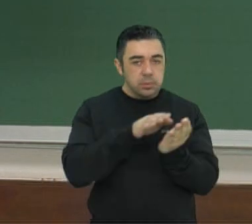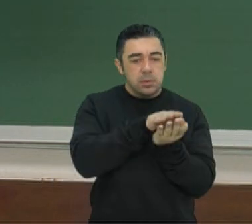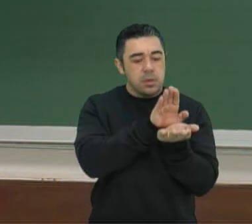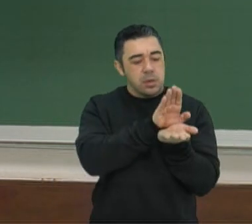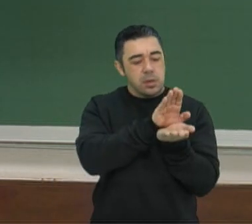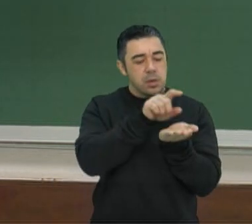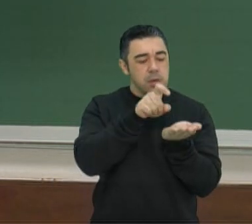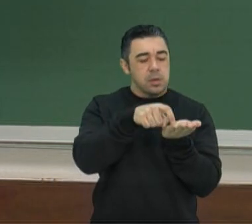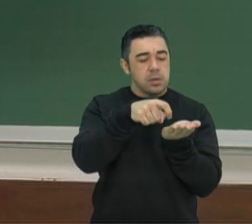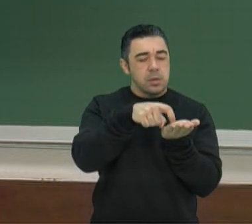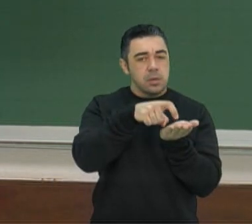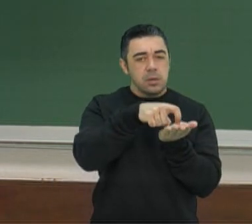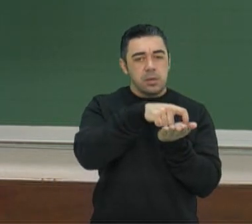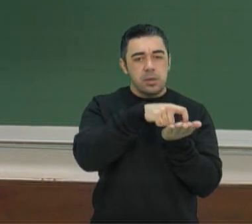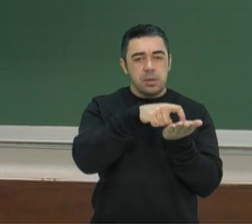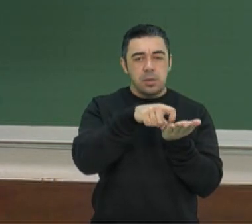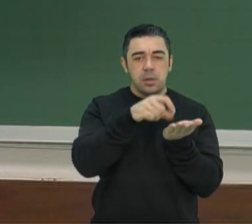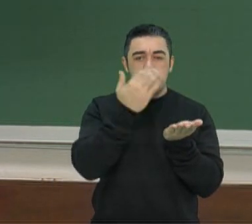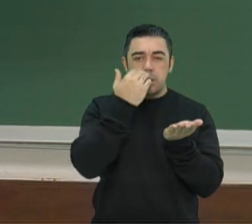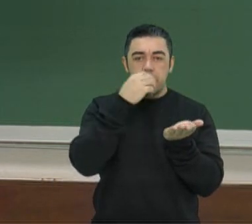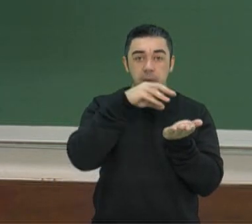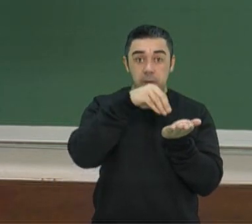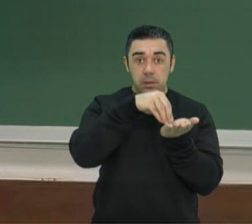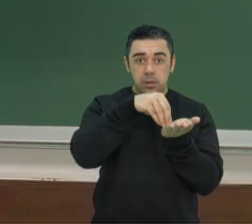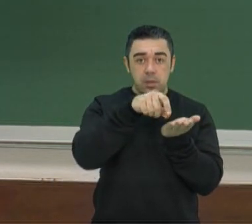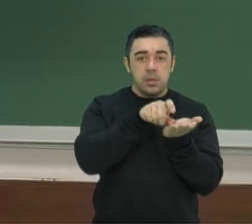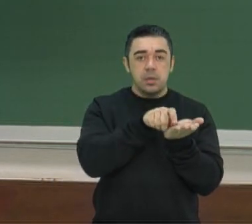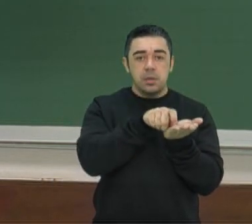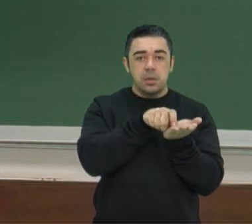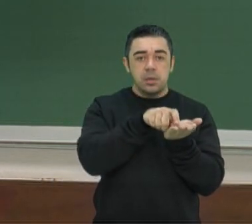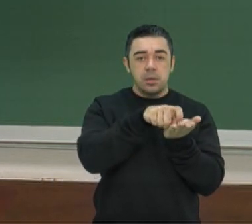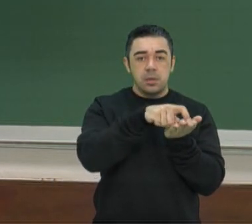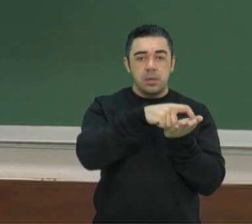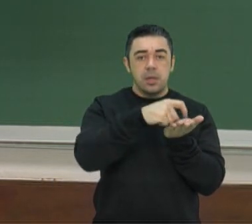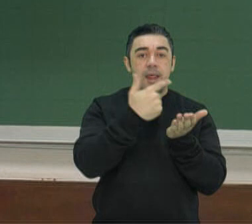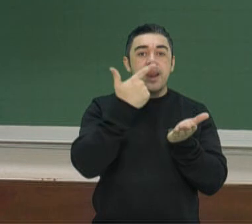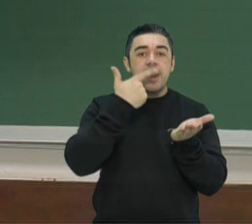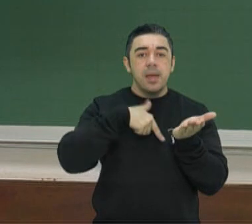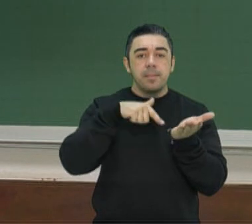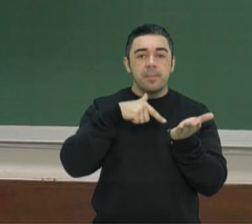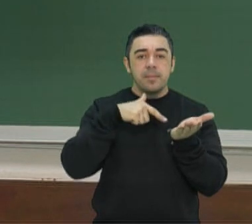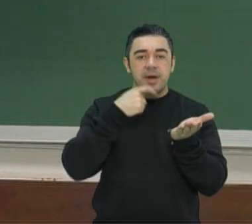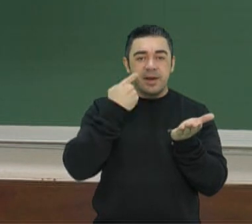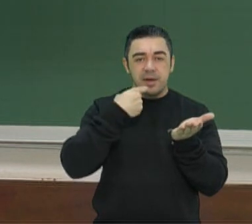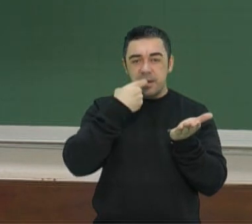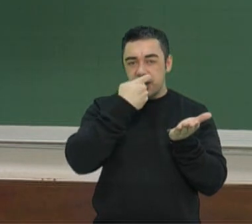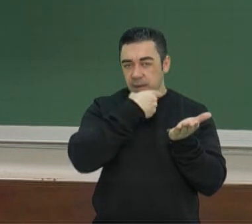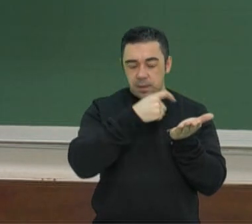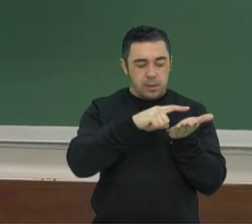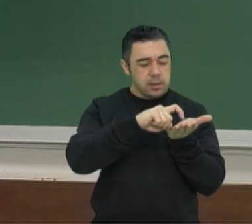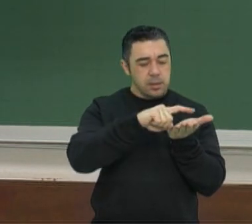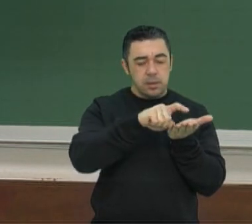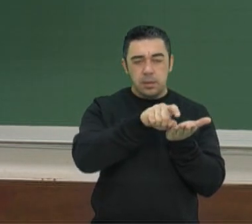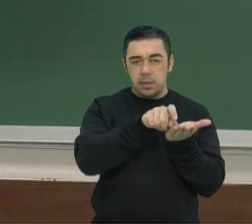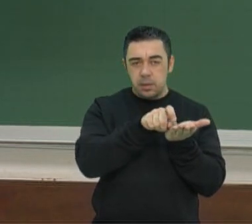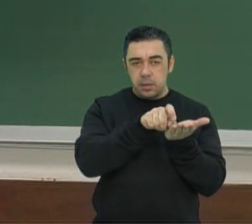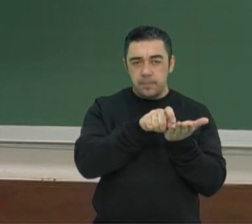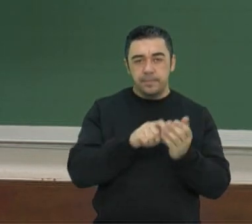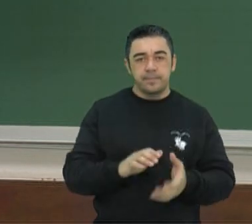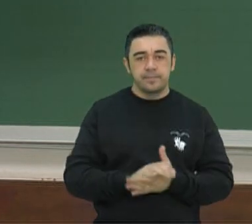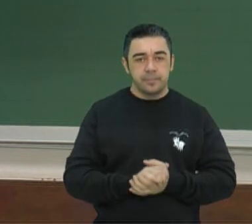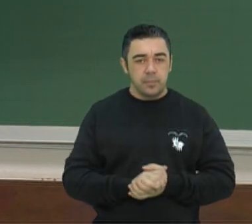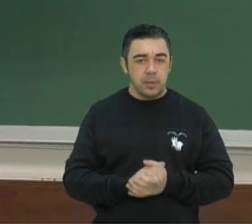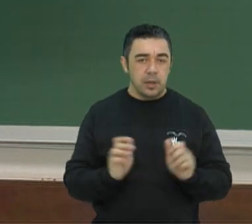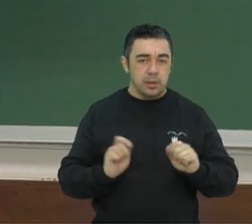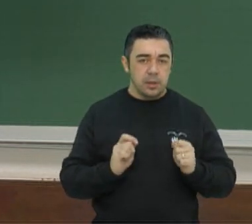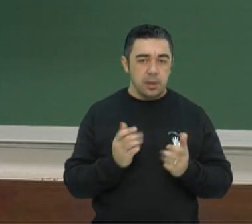jacaré, um crocodilo, enfim, né? Apesar de estar dentro da boca, não vai comer, ele limpa os dentes do jacaré. Então, está fazendo um favor para ele e, em troca, ele